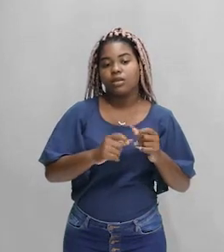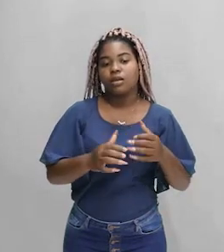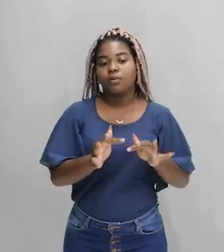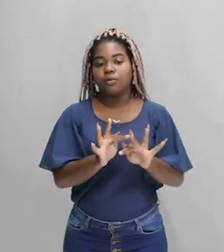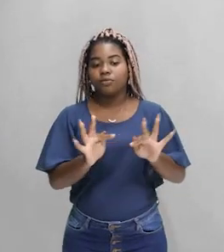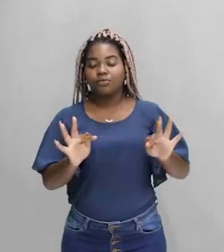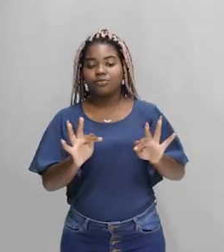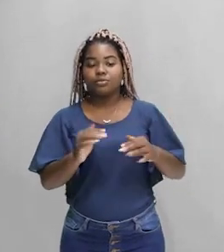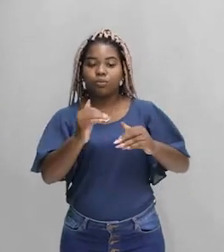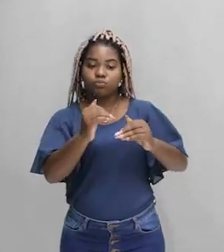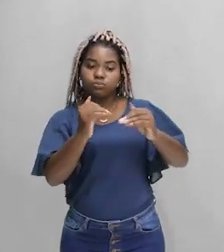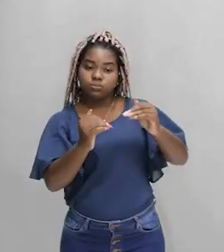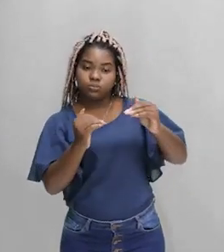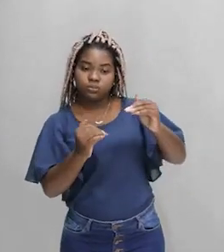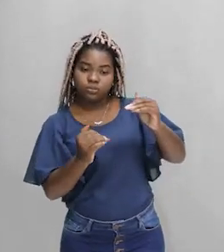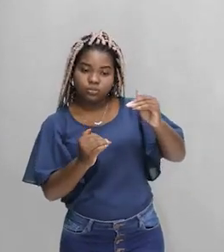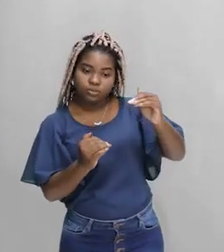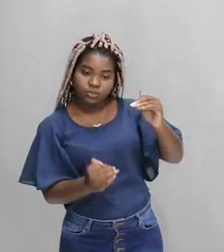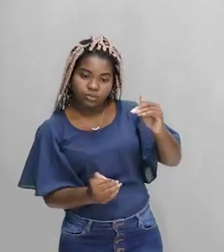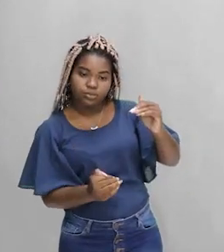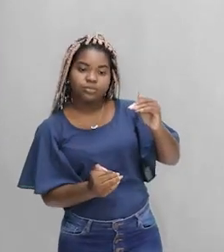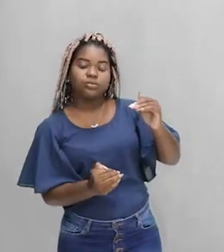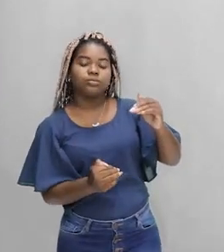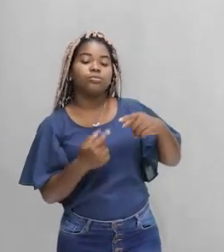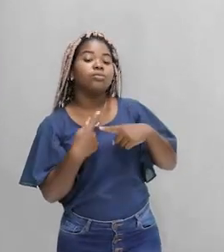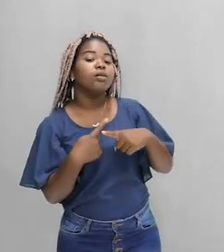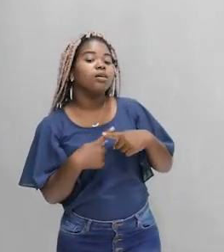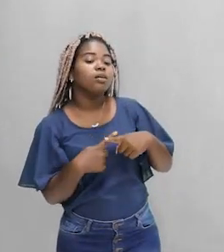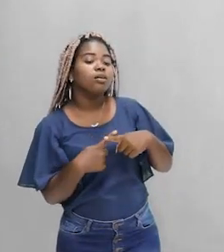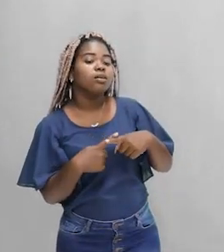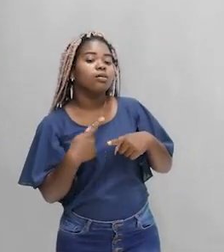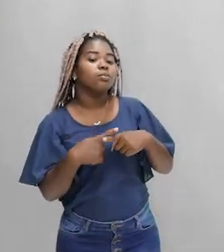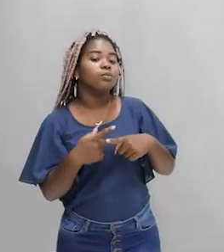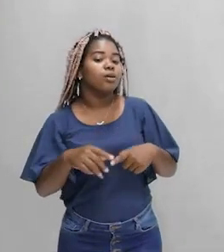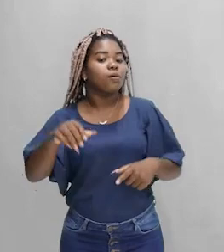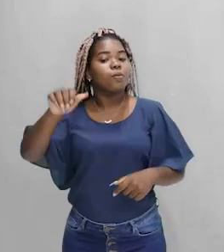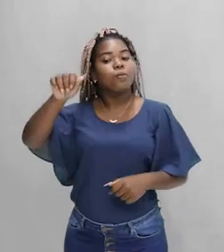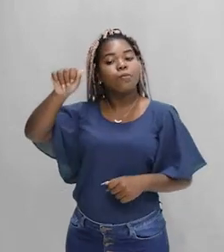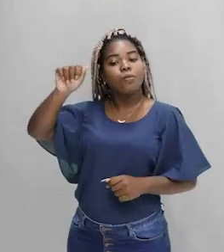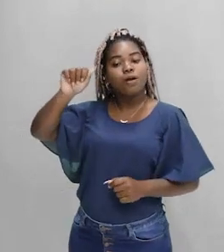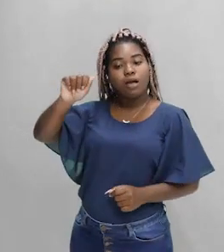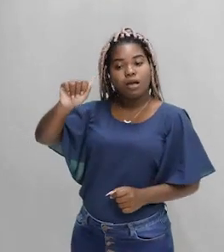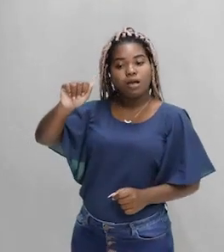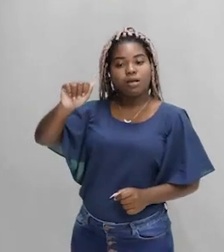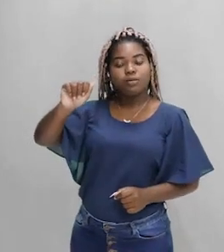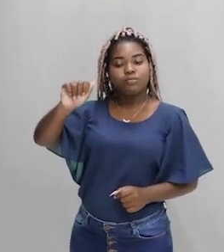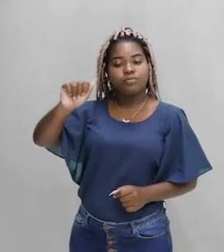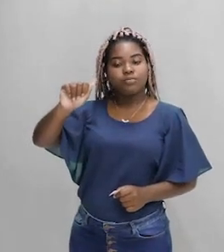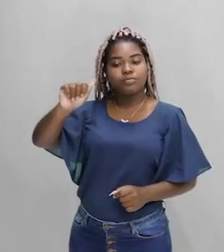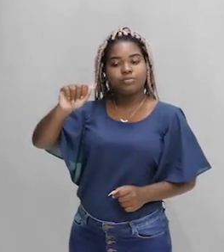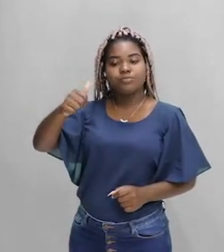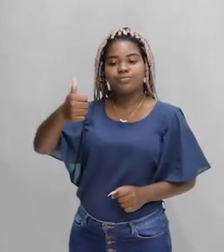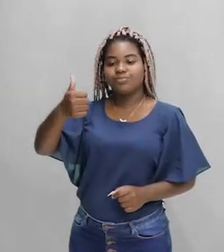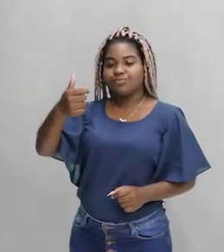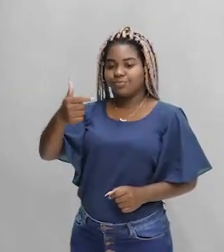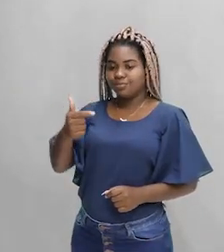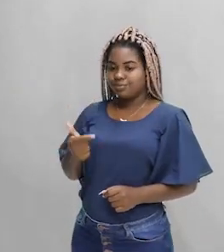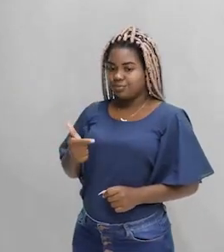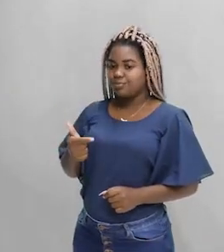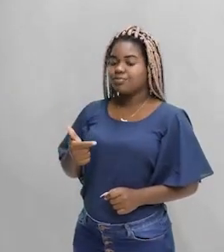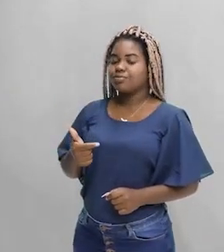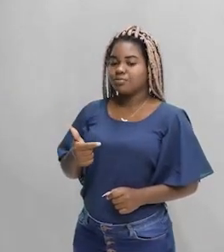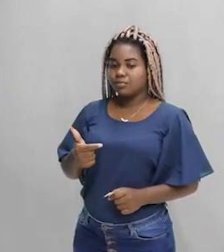função decrescente em y. Por que decrescente mesmo? Porque o a, quem é o a? Meio. Ele é um